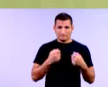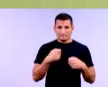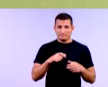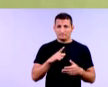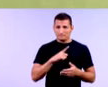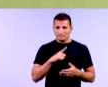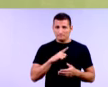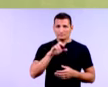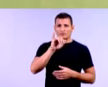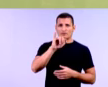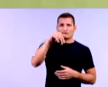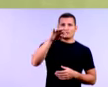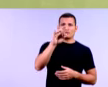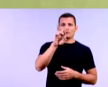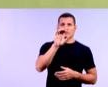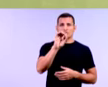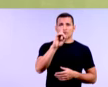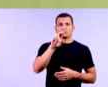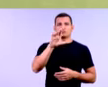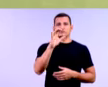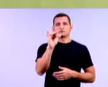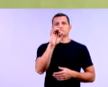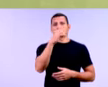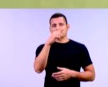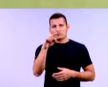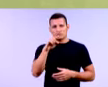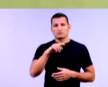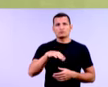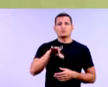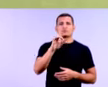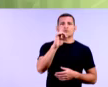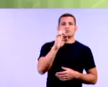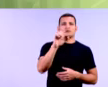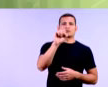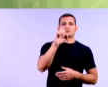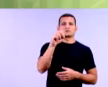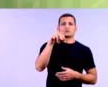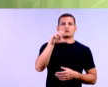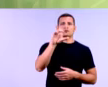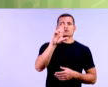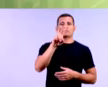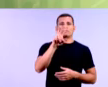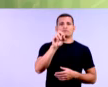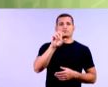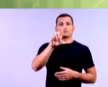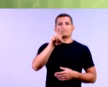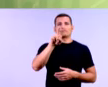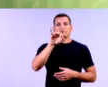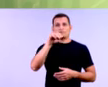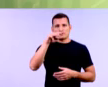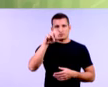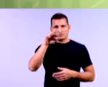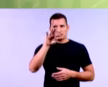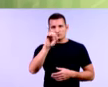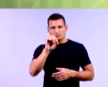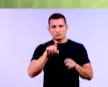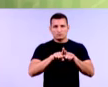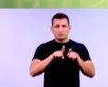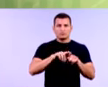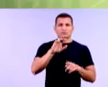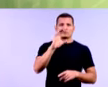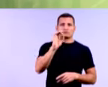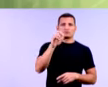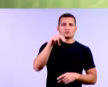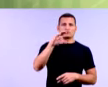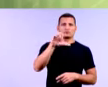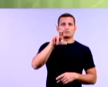uma introdução, um desenvolvimento e uma conclusão. E lembrando um aviso para vocês que todas as atividades estarão abertas